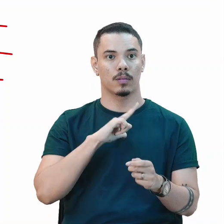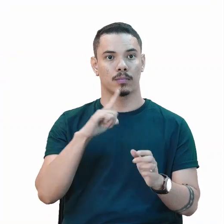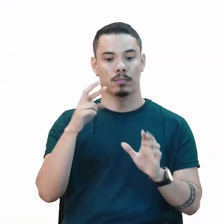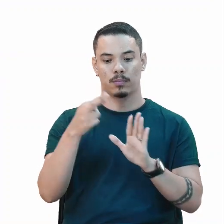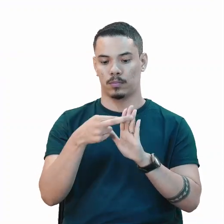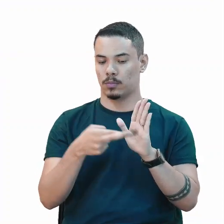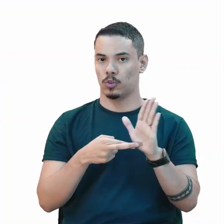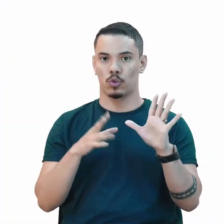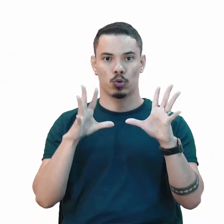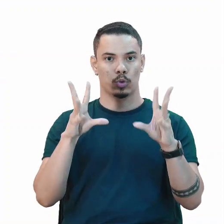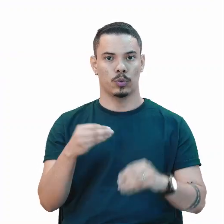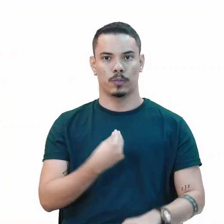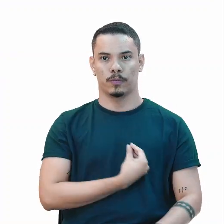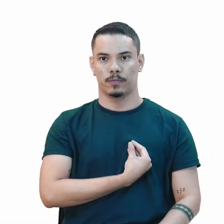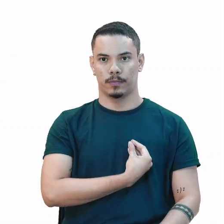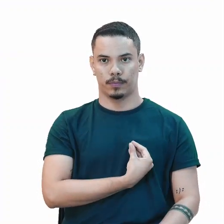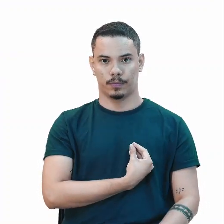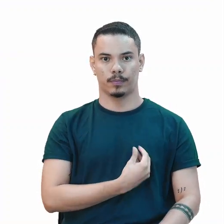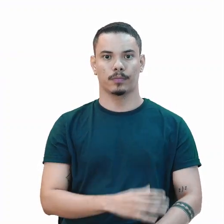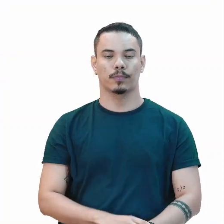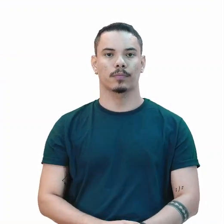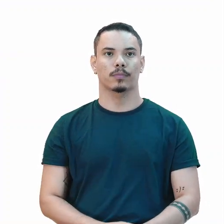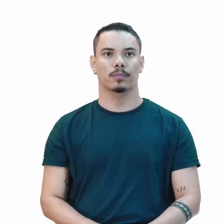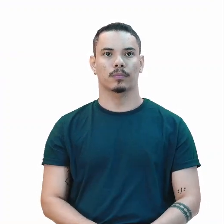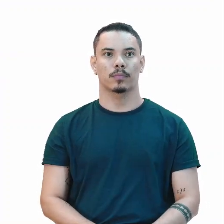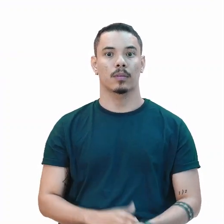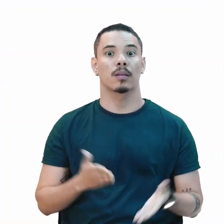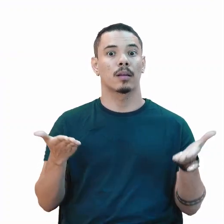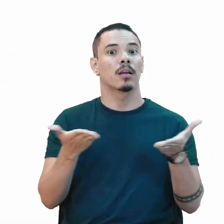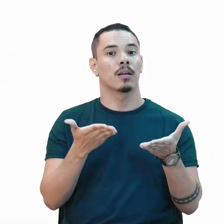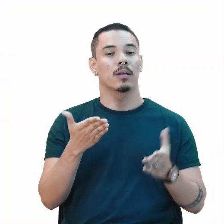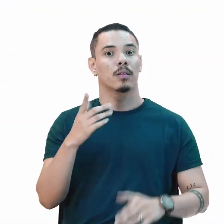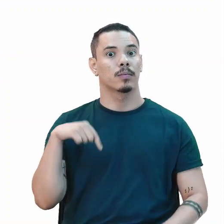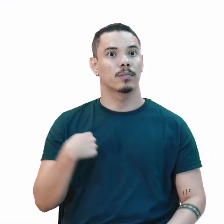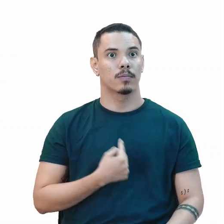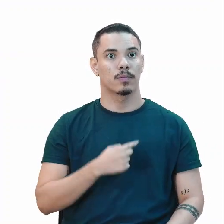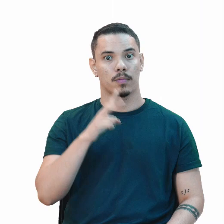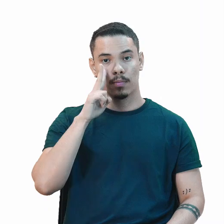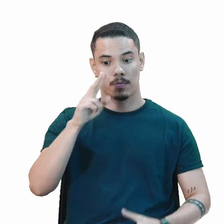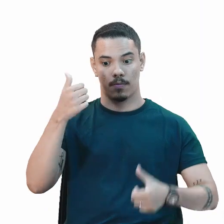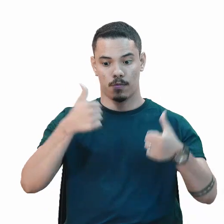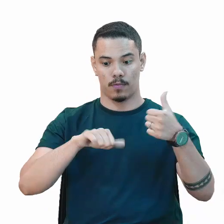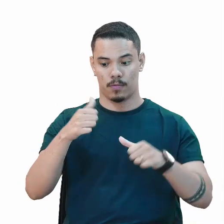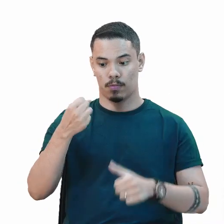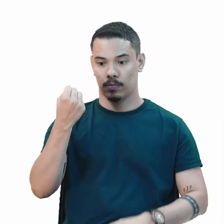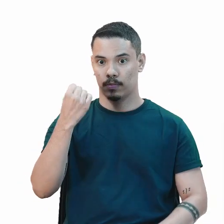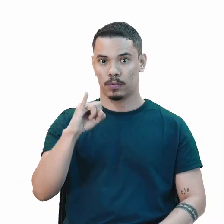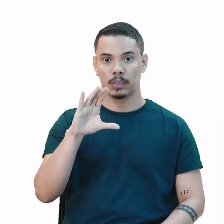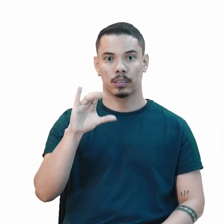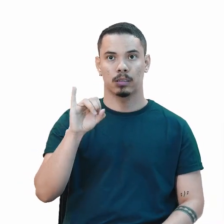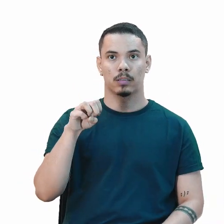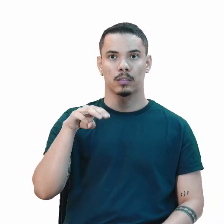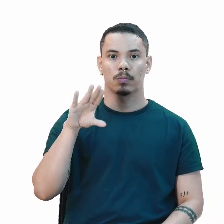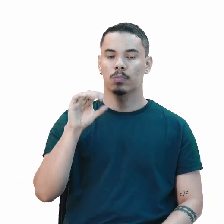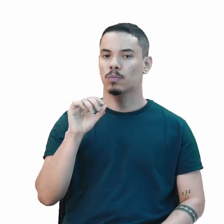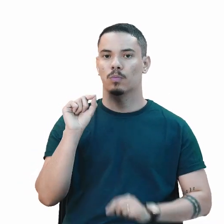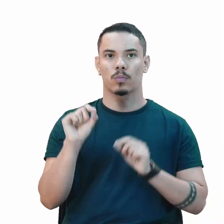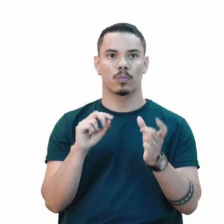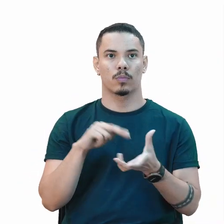toda a vida. Vamos agora verificar brevemente sobre o cinismo. A